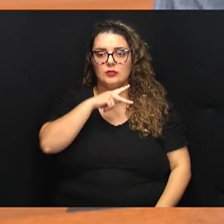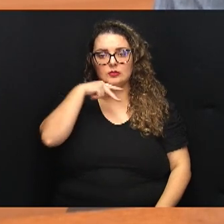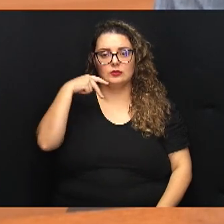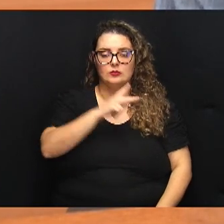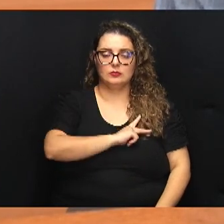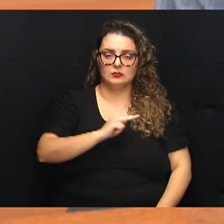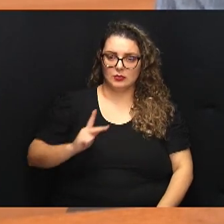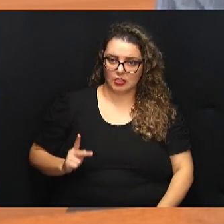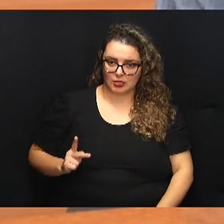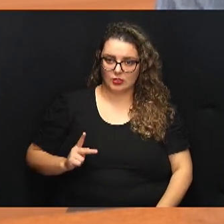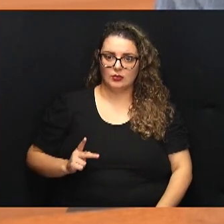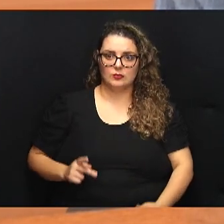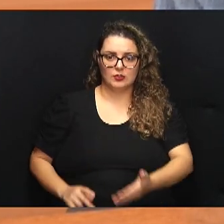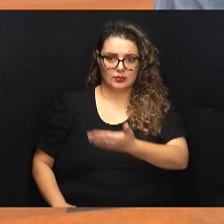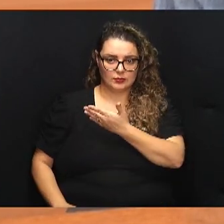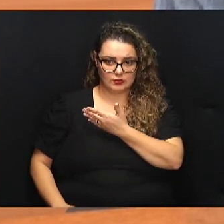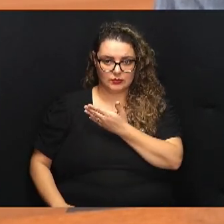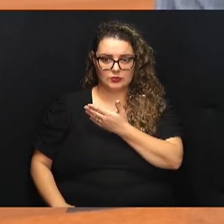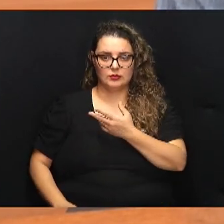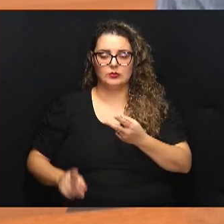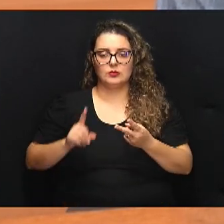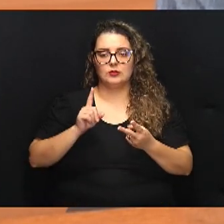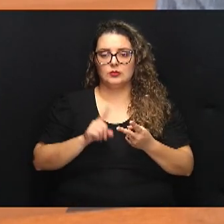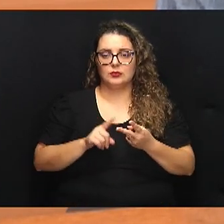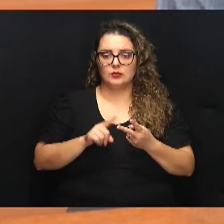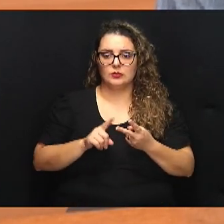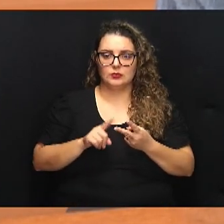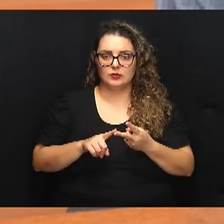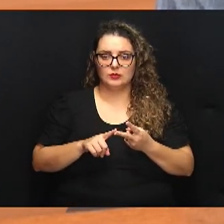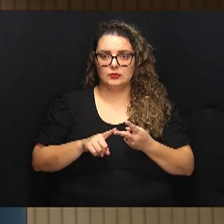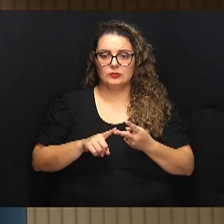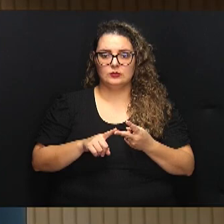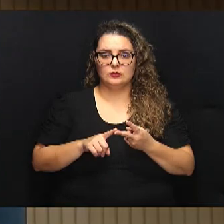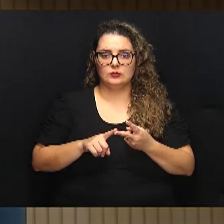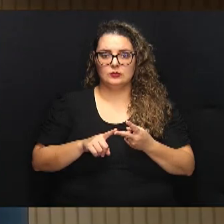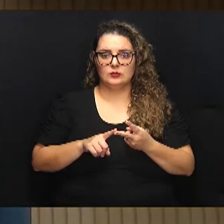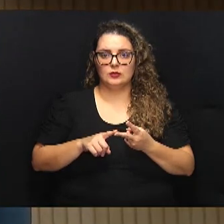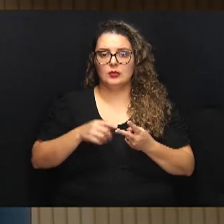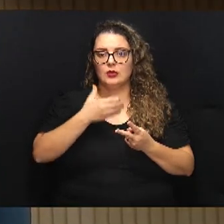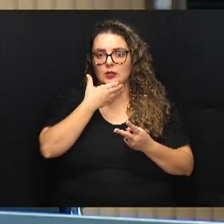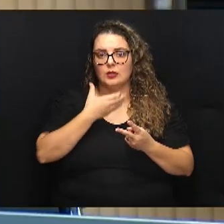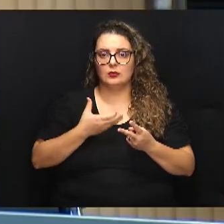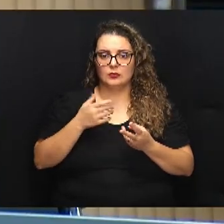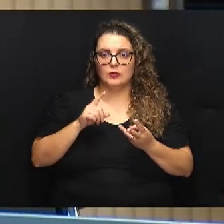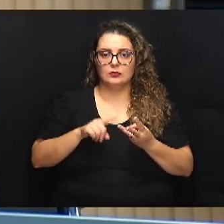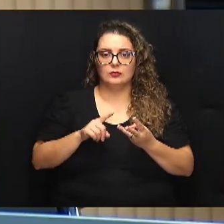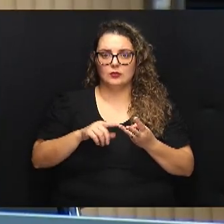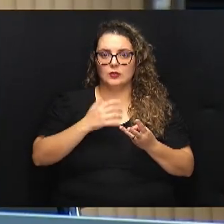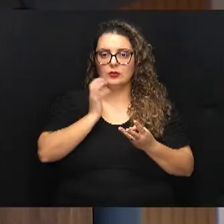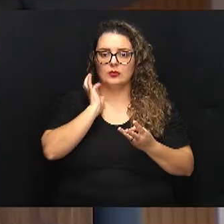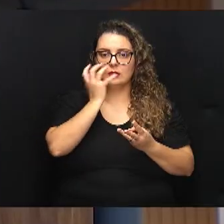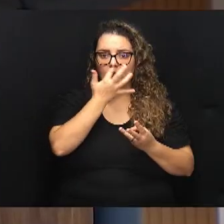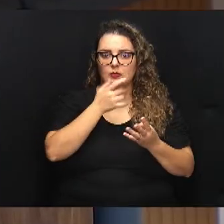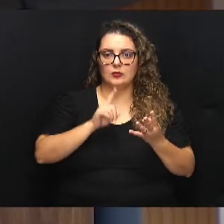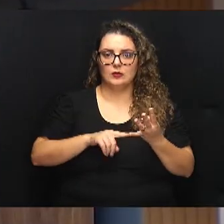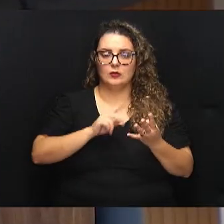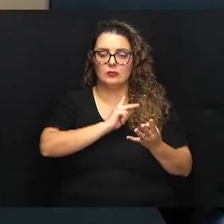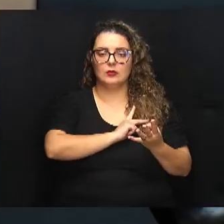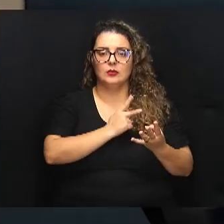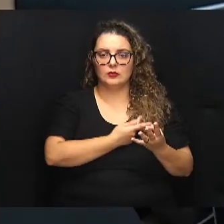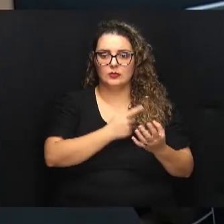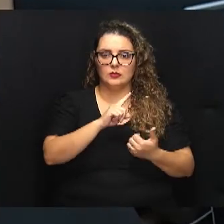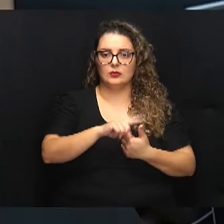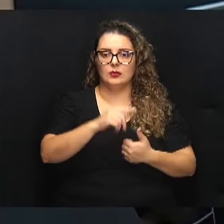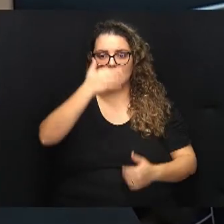presidente, vereador Permínio Monteiro, integram o grupo os vereadores Carmo Luiz, Herbert Ganem, Paulo Haddad